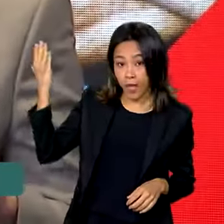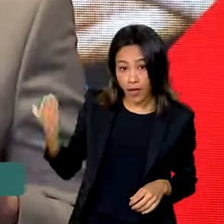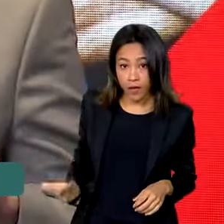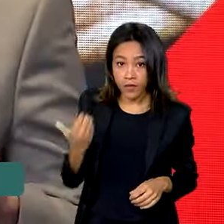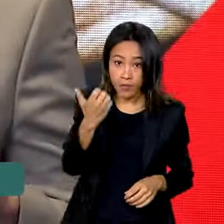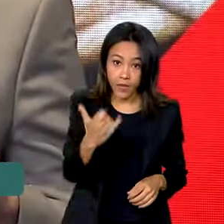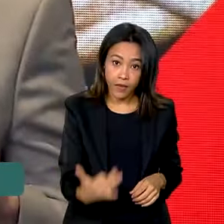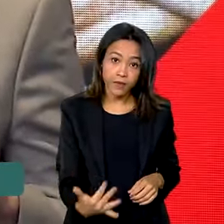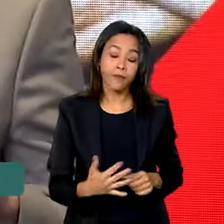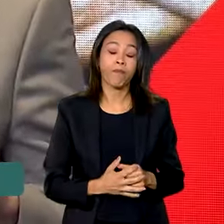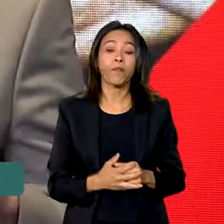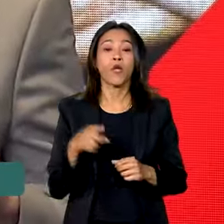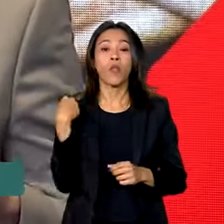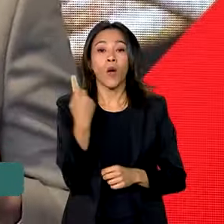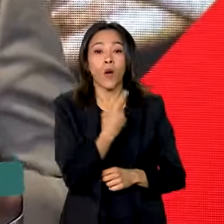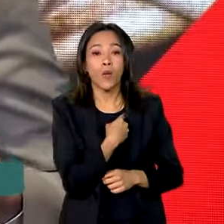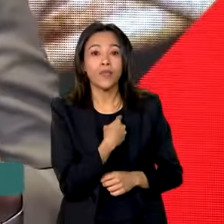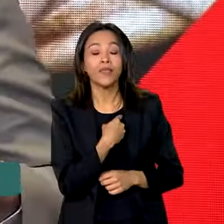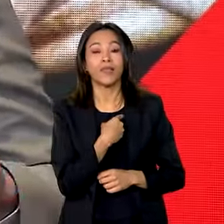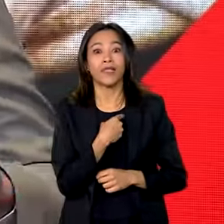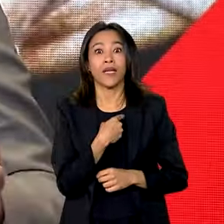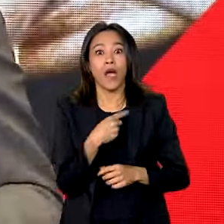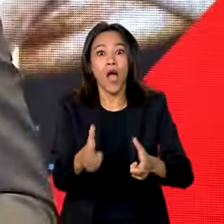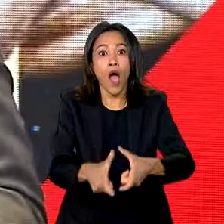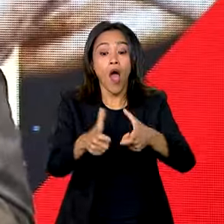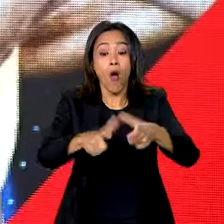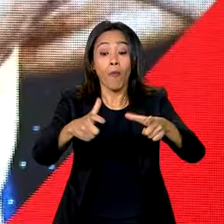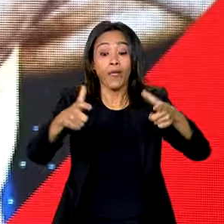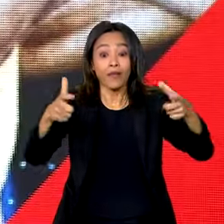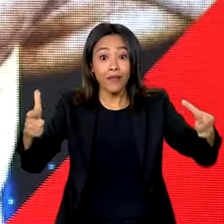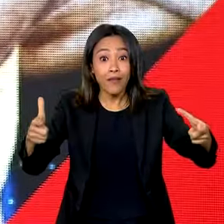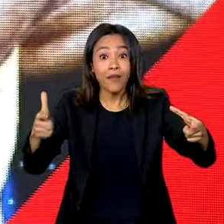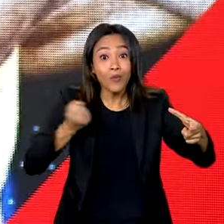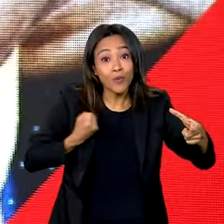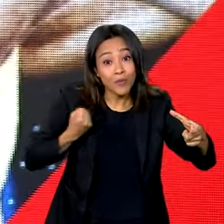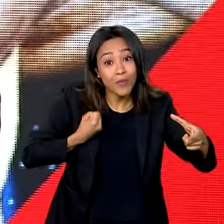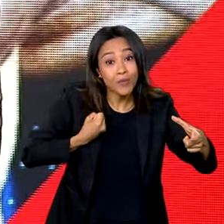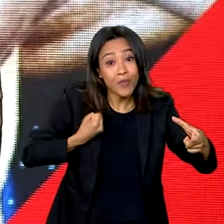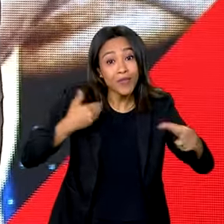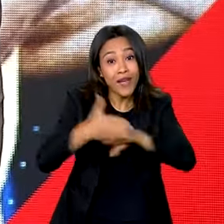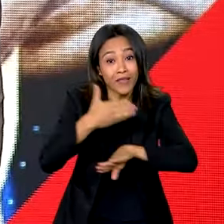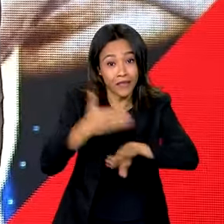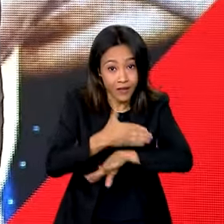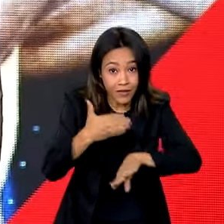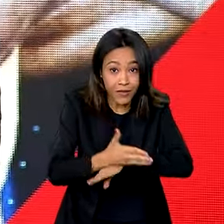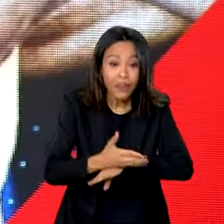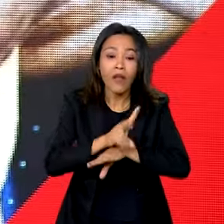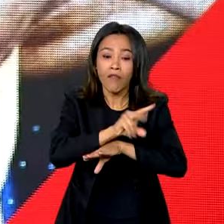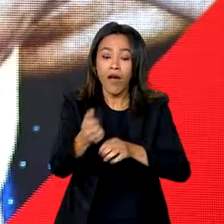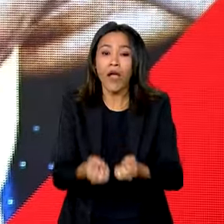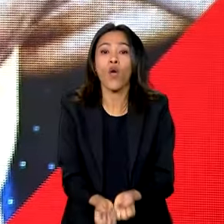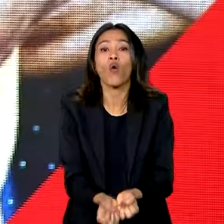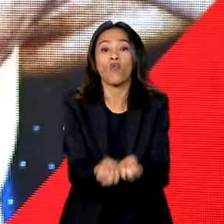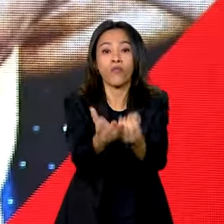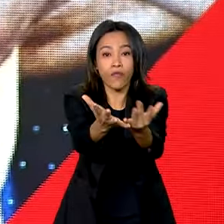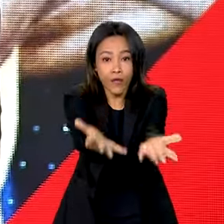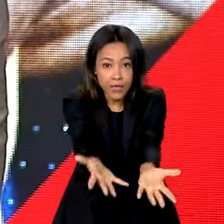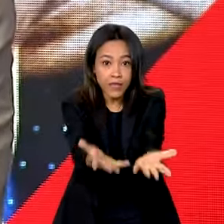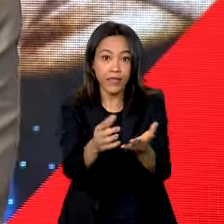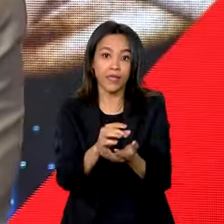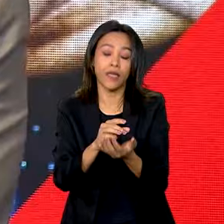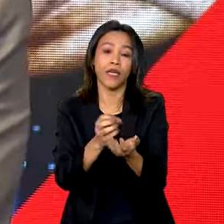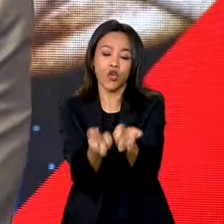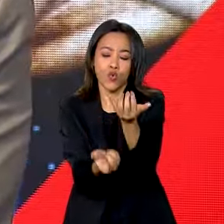ampliamos o acesso ao gás de cozinha. O governo federal vai fornecer o botijão de gás de cozinha para mais